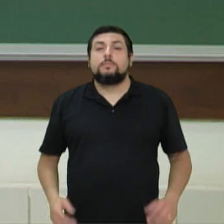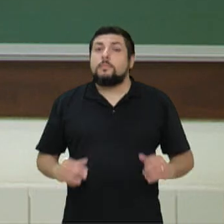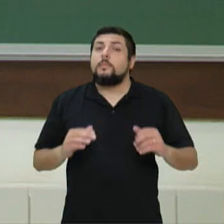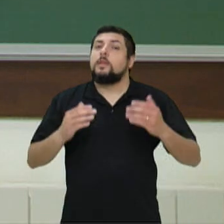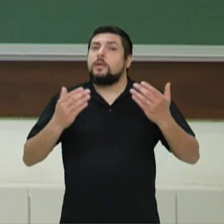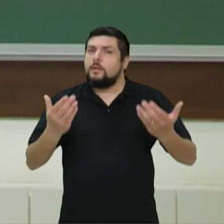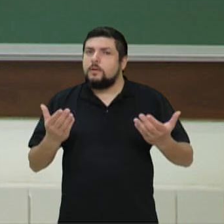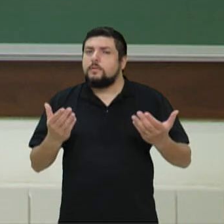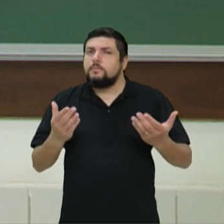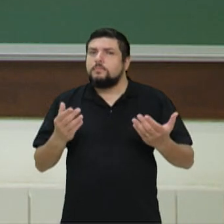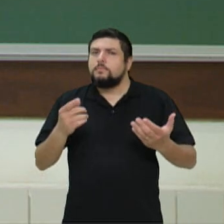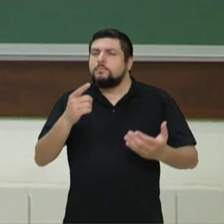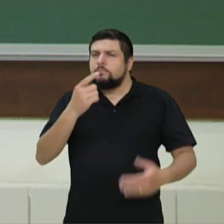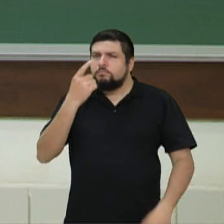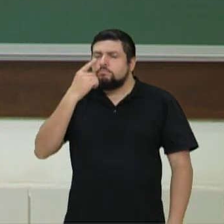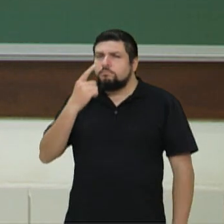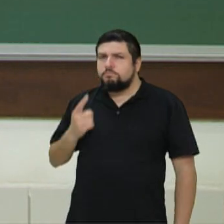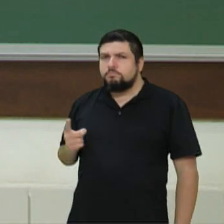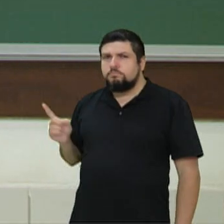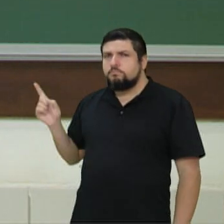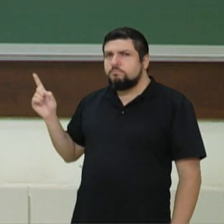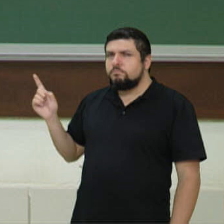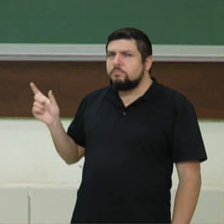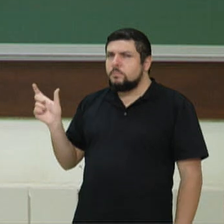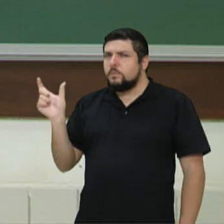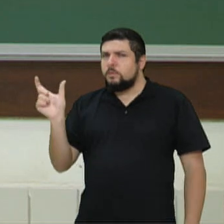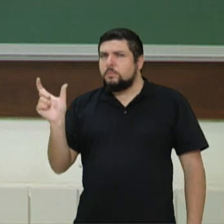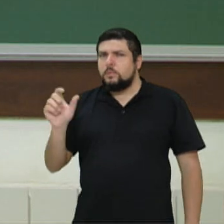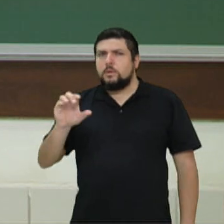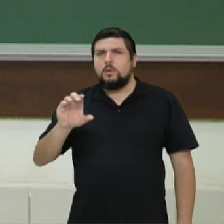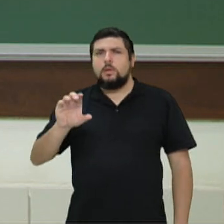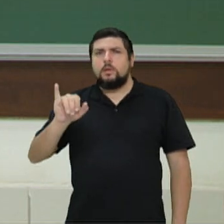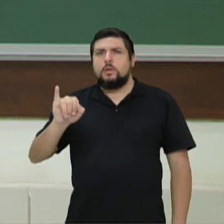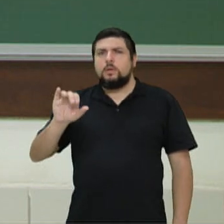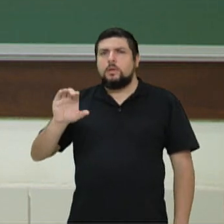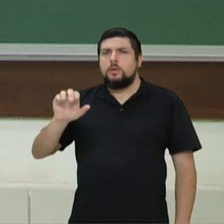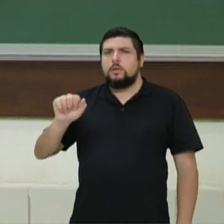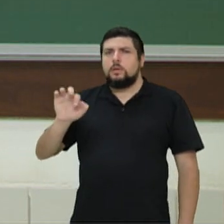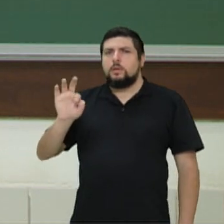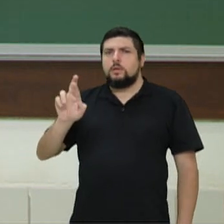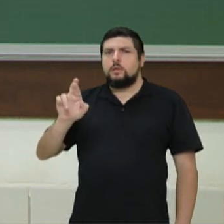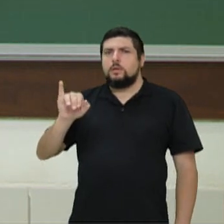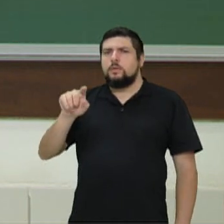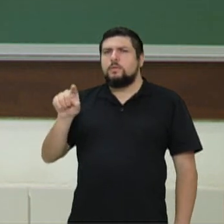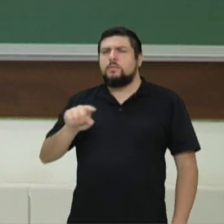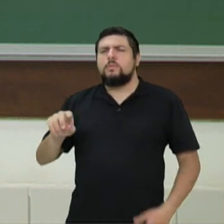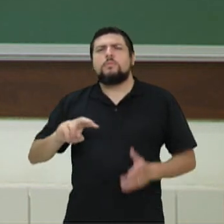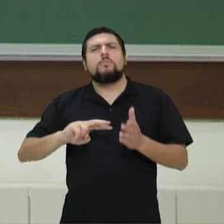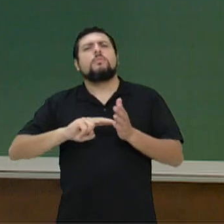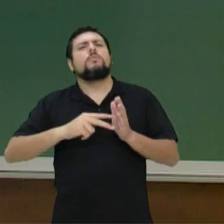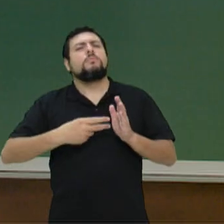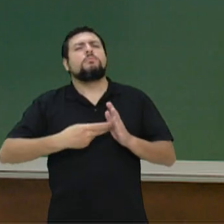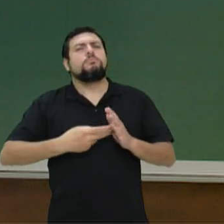Então, conseguiram identificar realmente o significado da palavra cicatriz no texto?